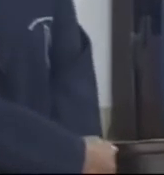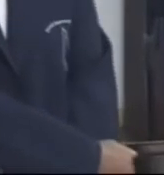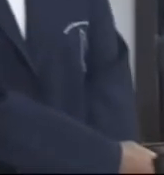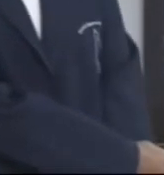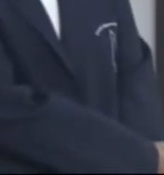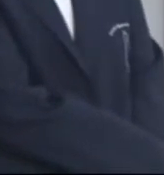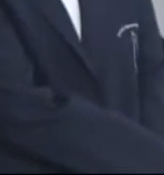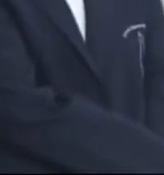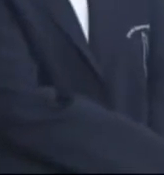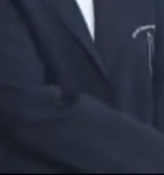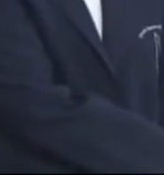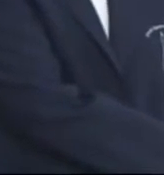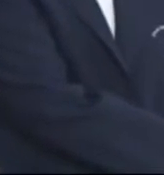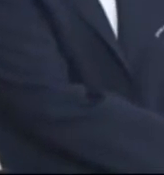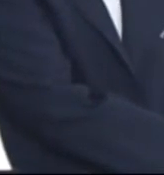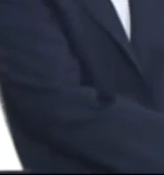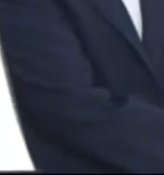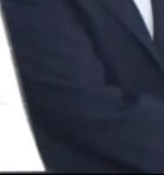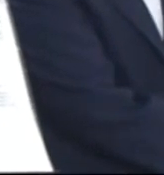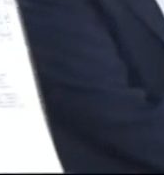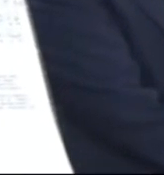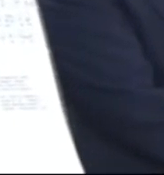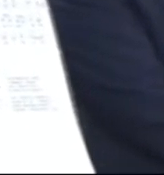temores me livrou,